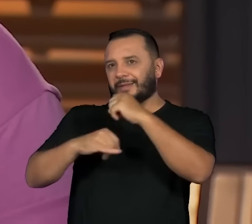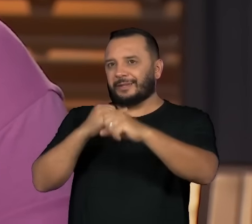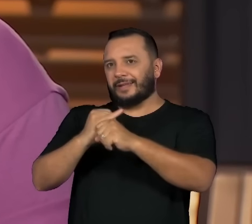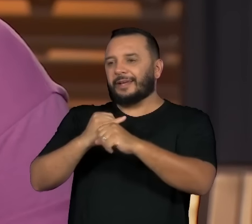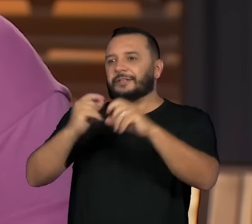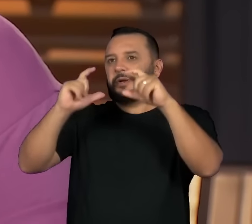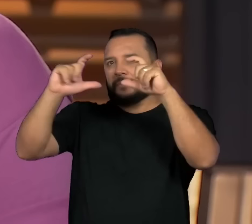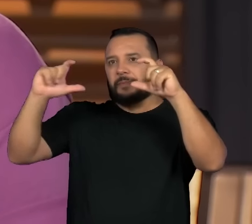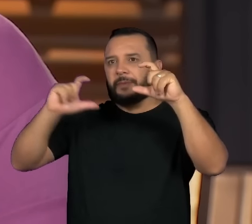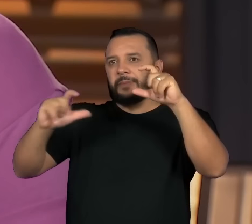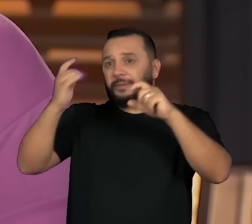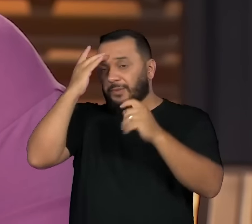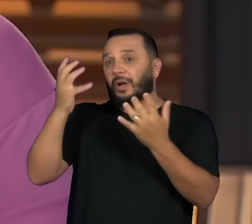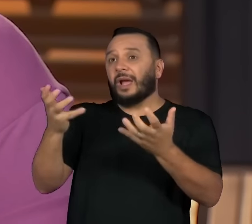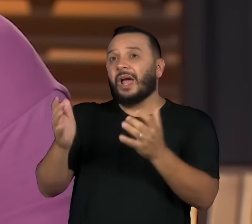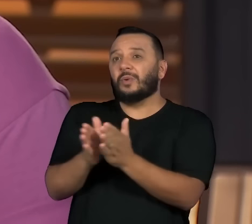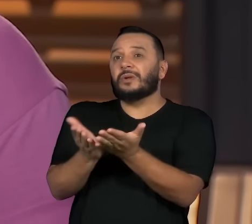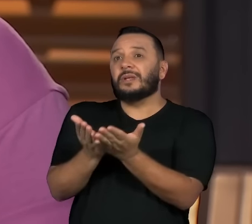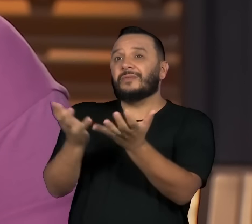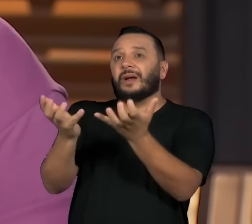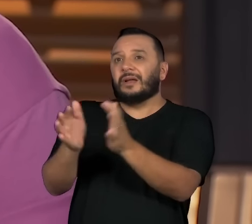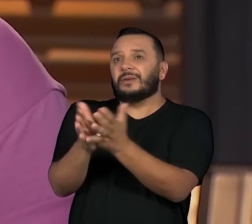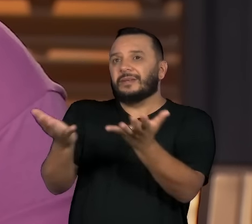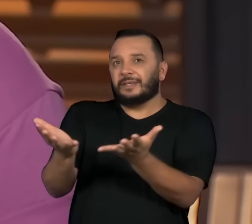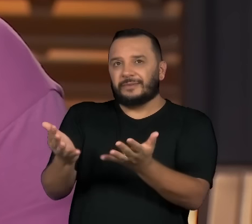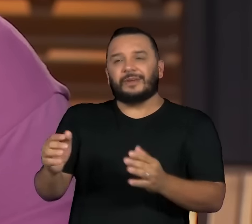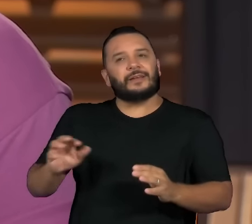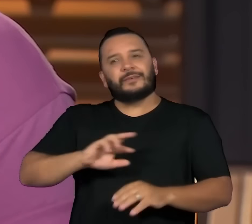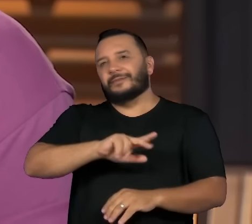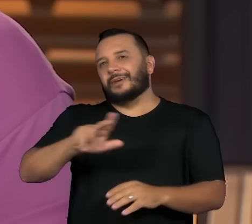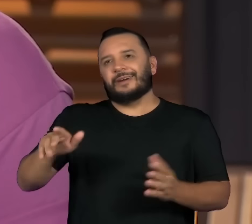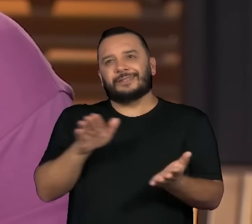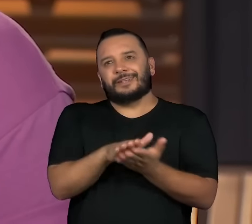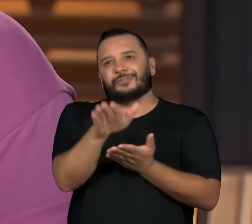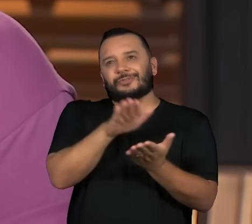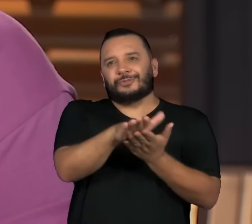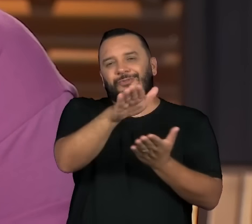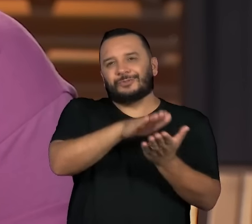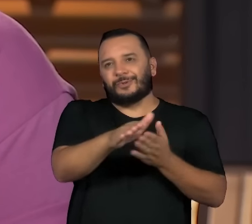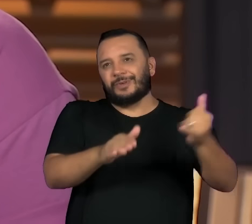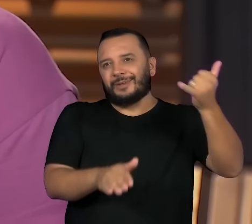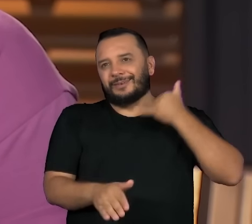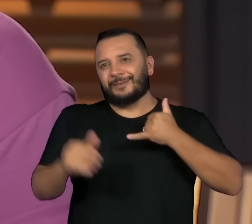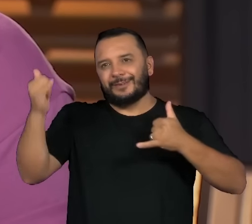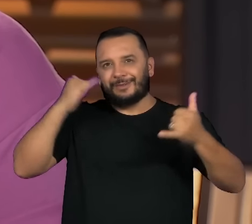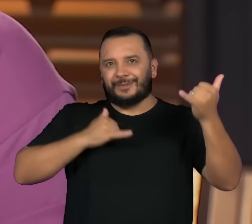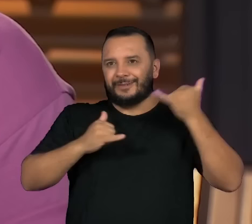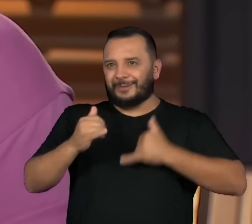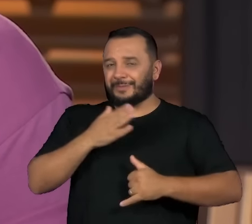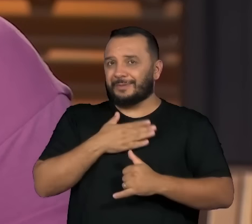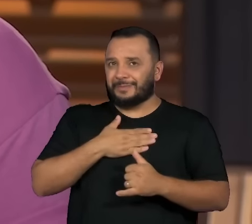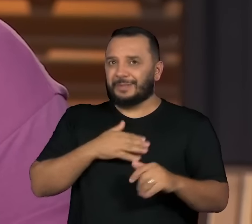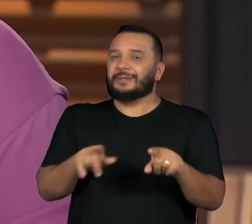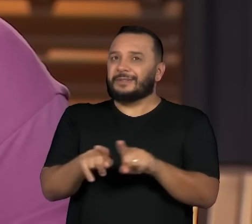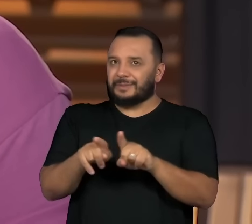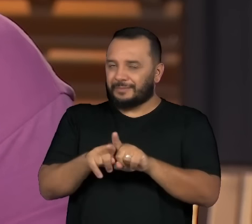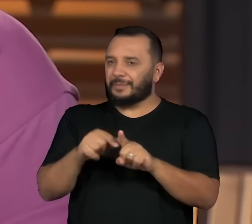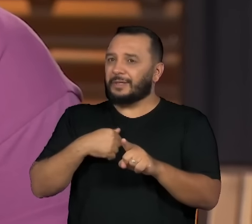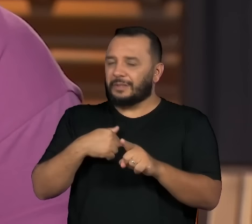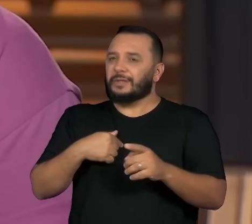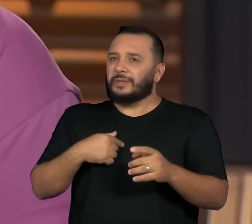livro, pediu o livro. E várias editoras entraram em contato, inclusive a Companhia das Letras, por meio da